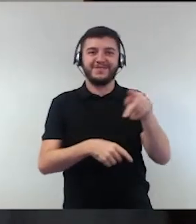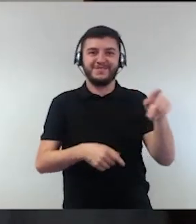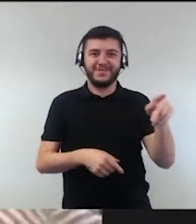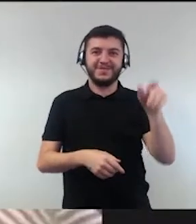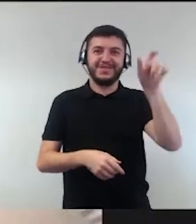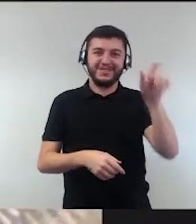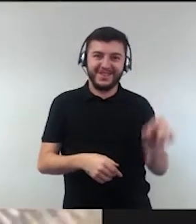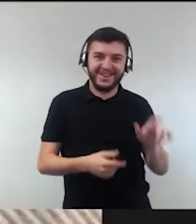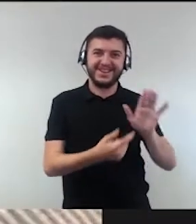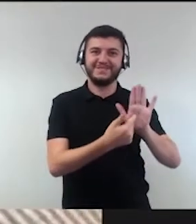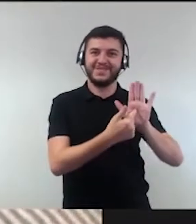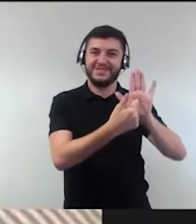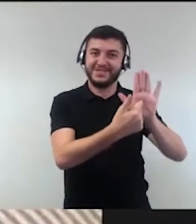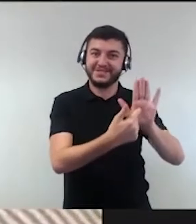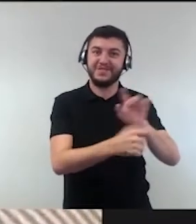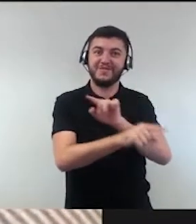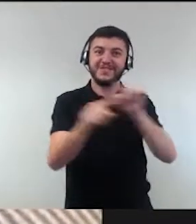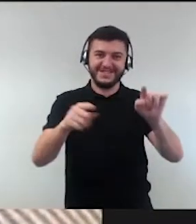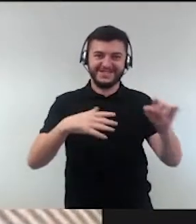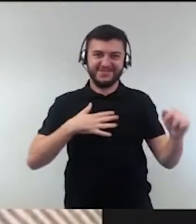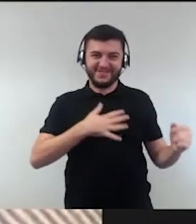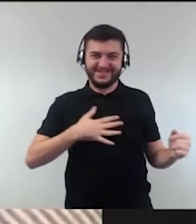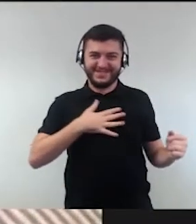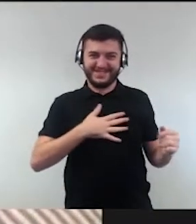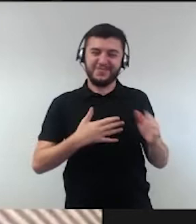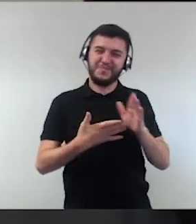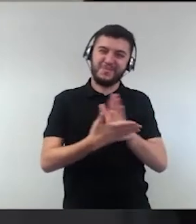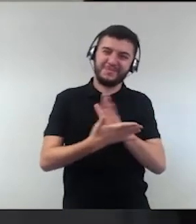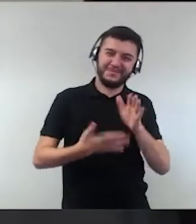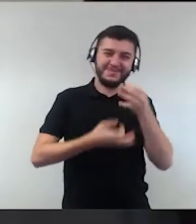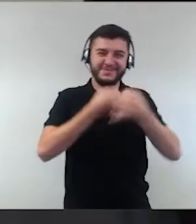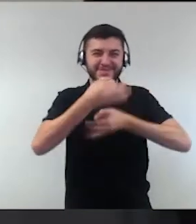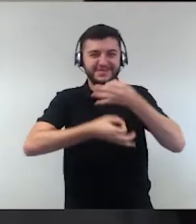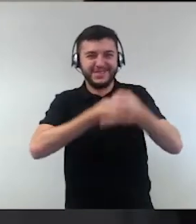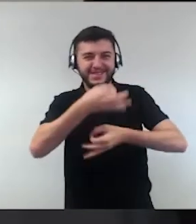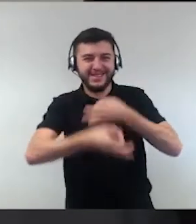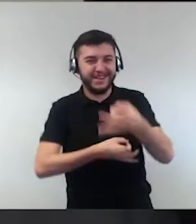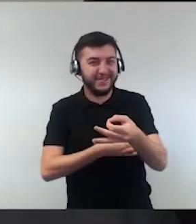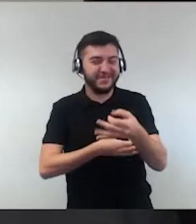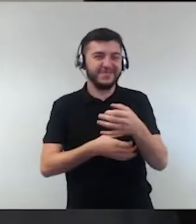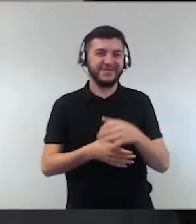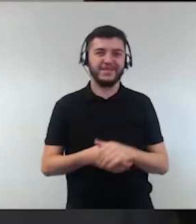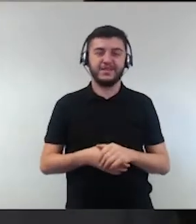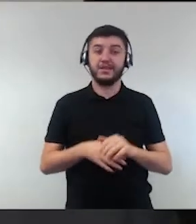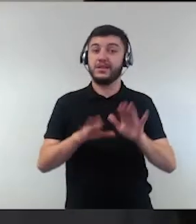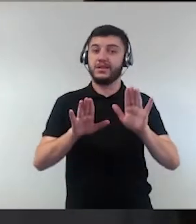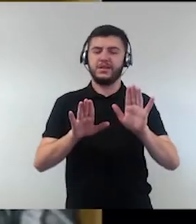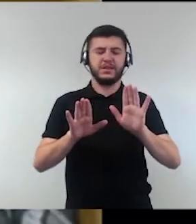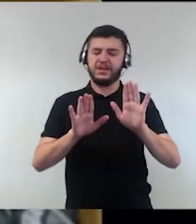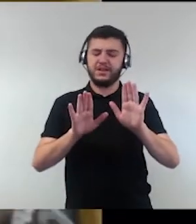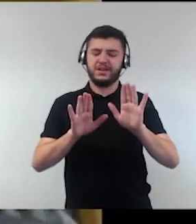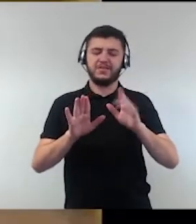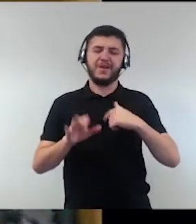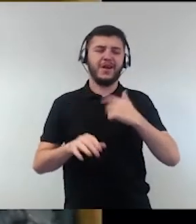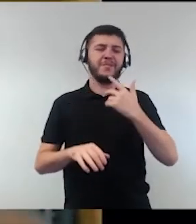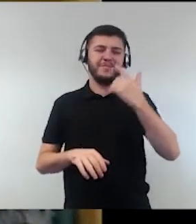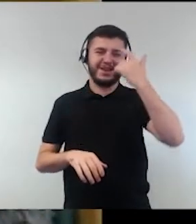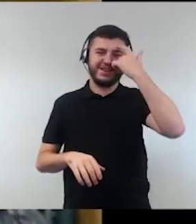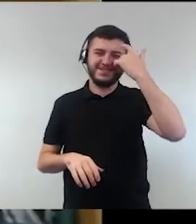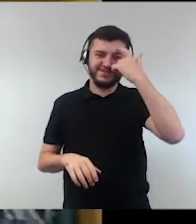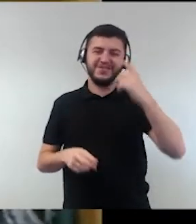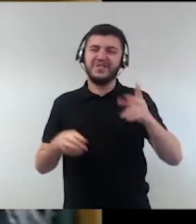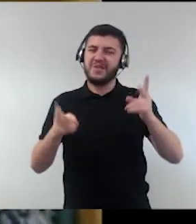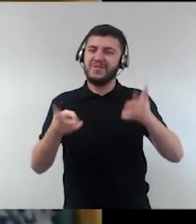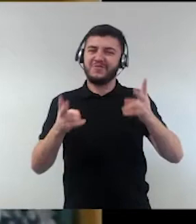Tércio. Gostariam de fazer alguma manifestação? Eu acho que a gente podia seguir e no final a